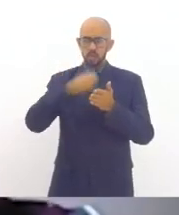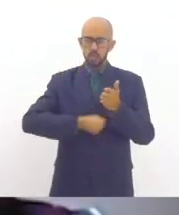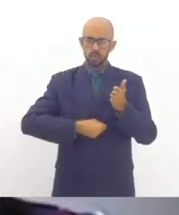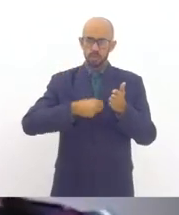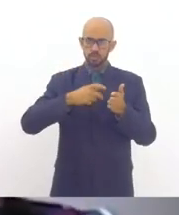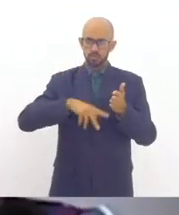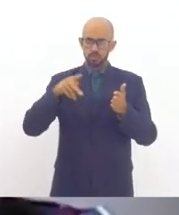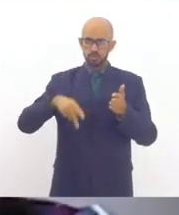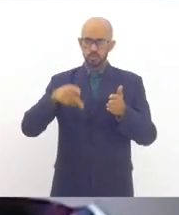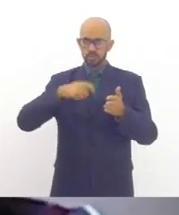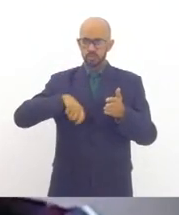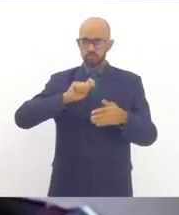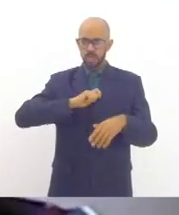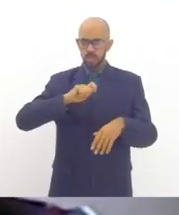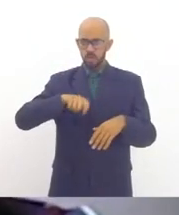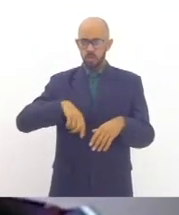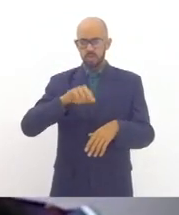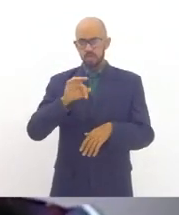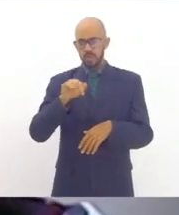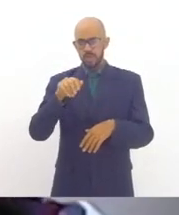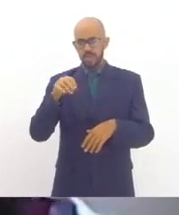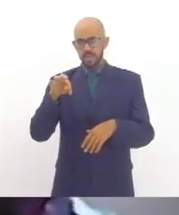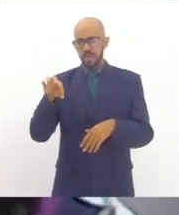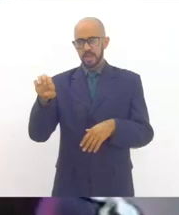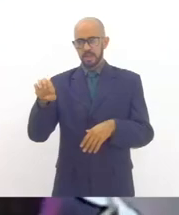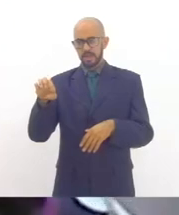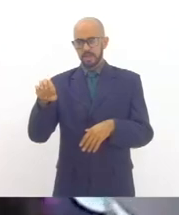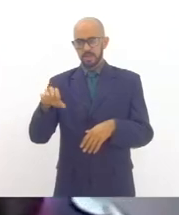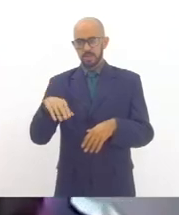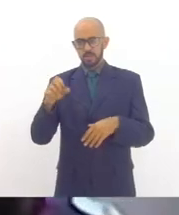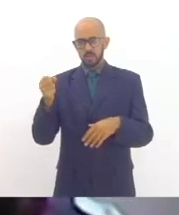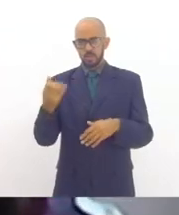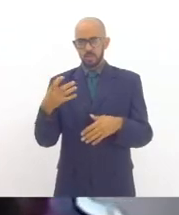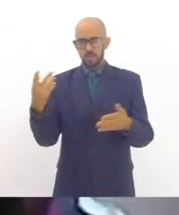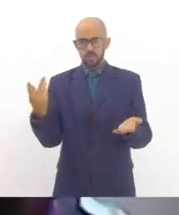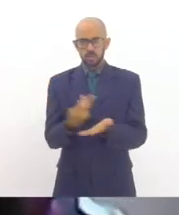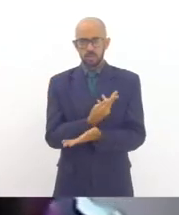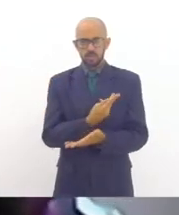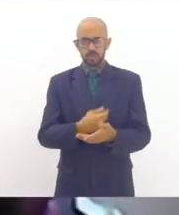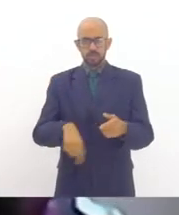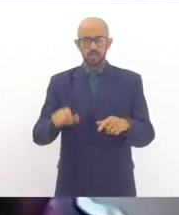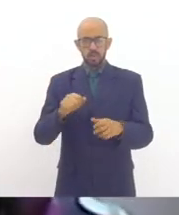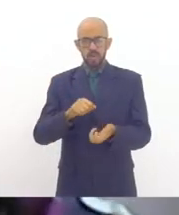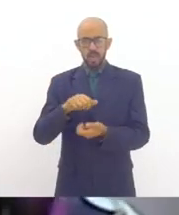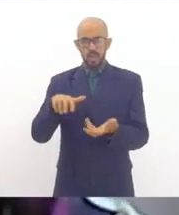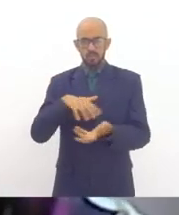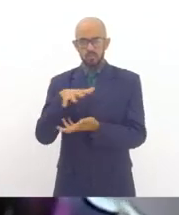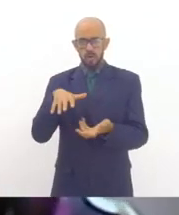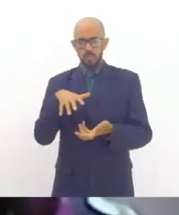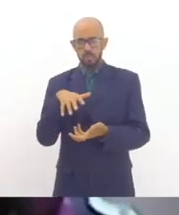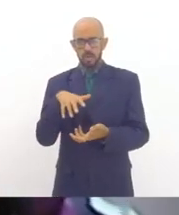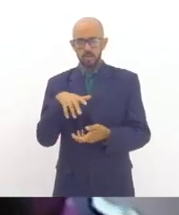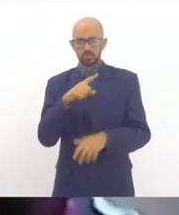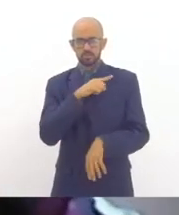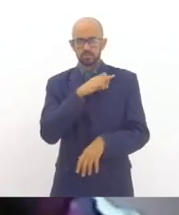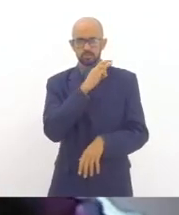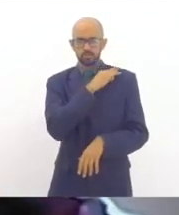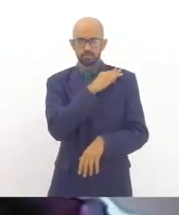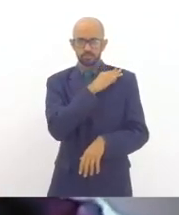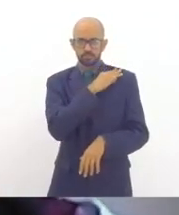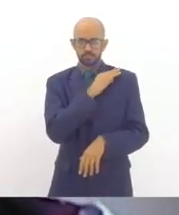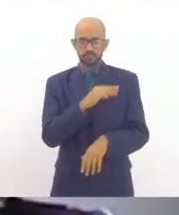FAIPEC, quando houve a mudança, a reforma, né, no ensino médio, e